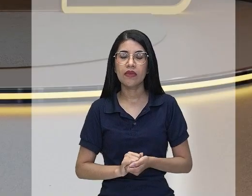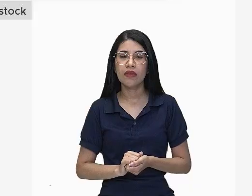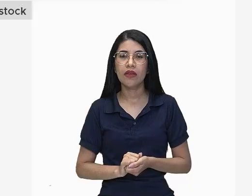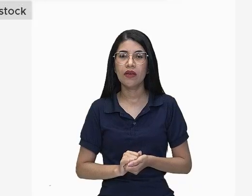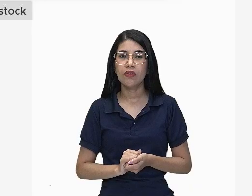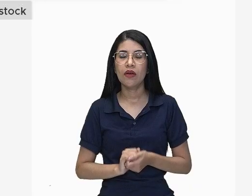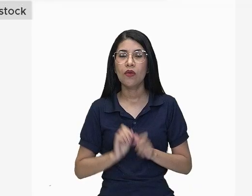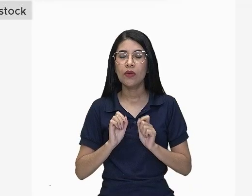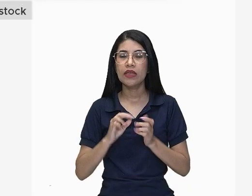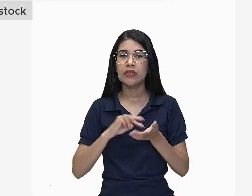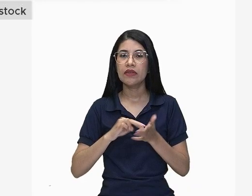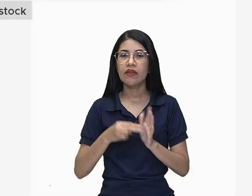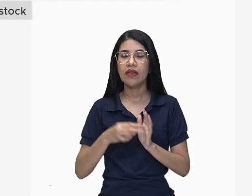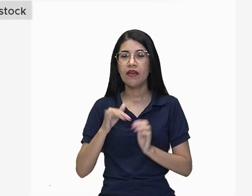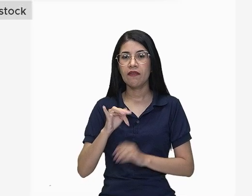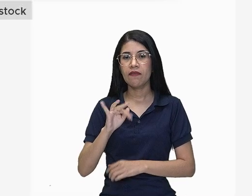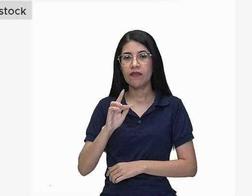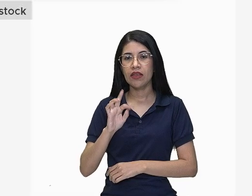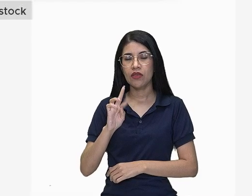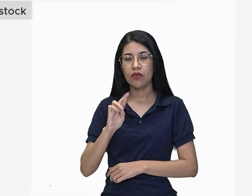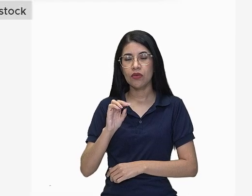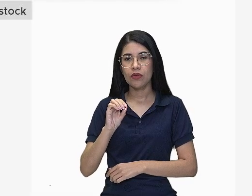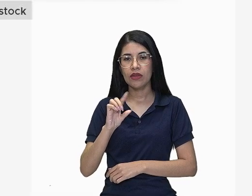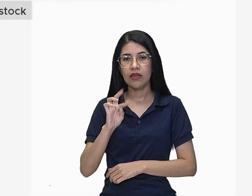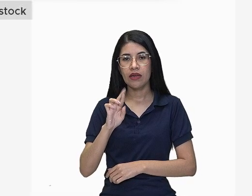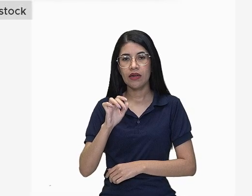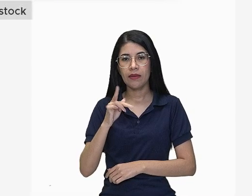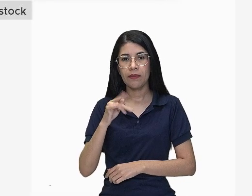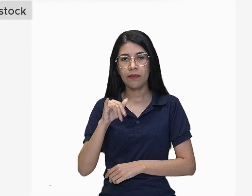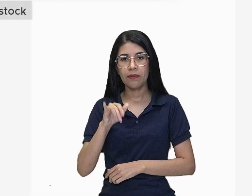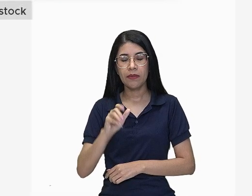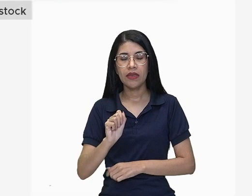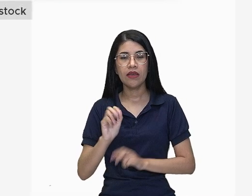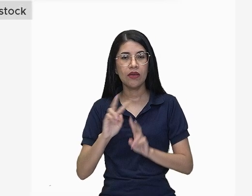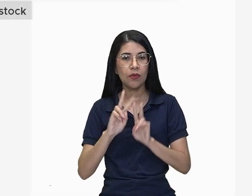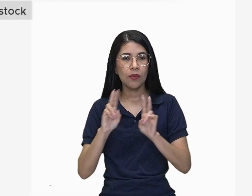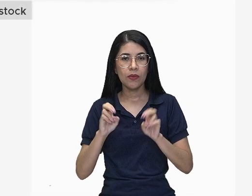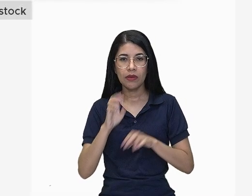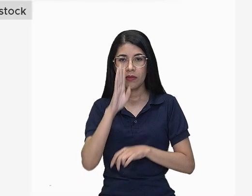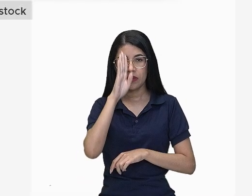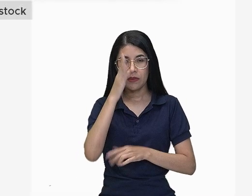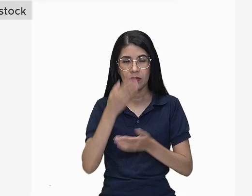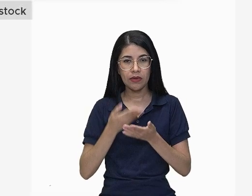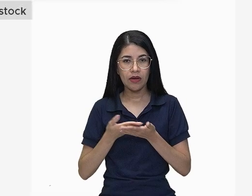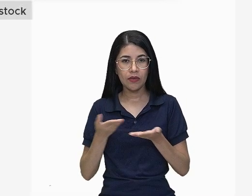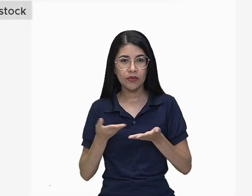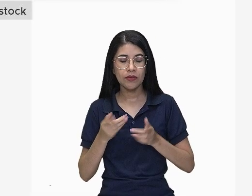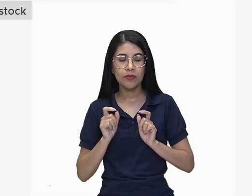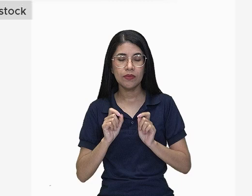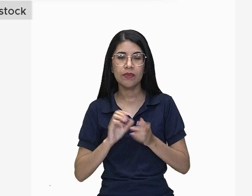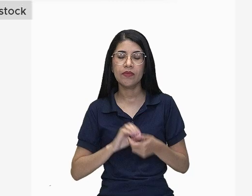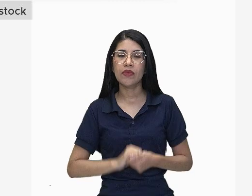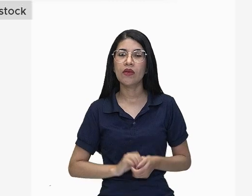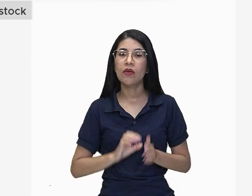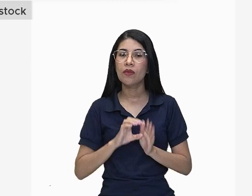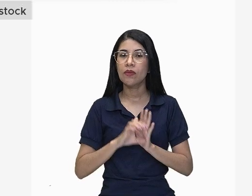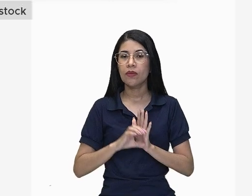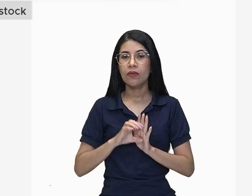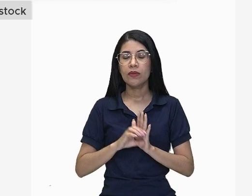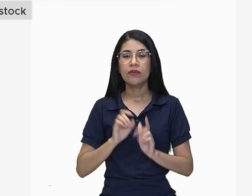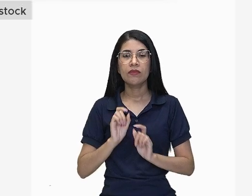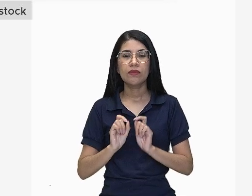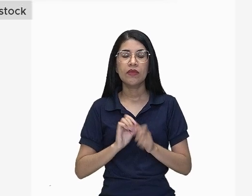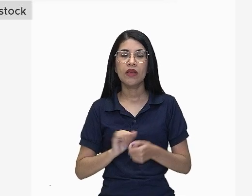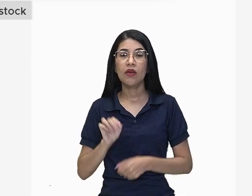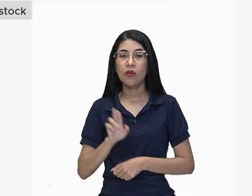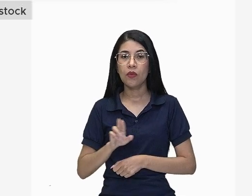a fitoterapia, né? Que é o tema aí da nossa aula. Então tem aí como definição, né, a fitoterapia,